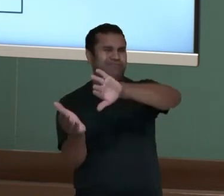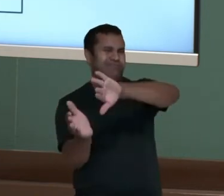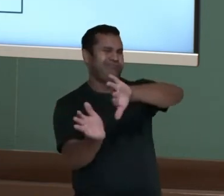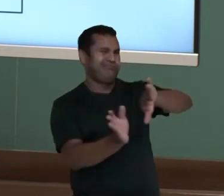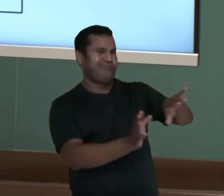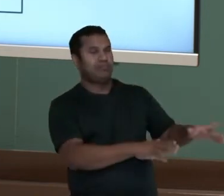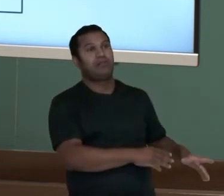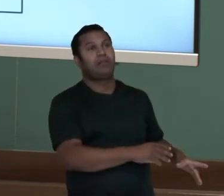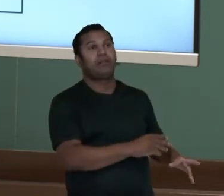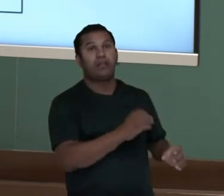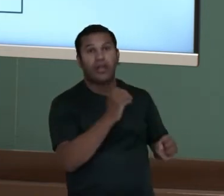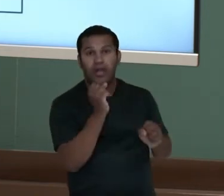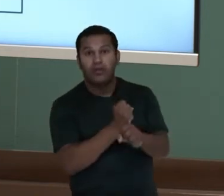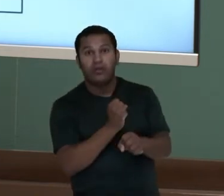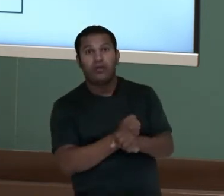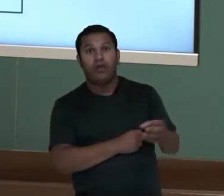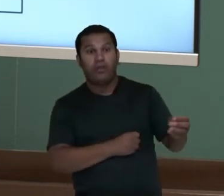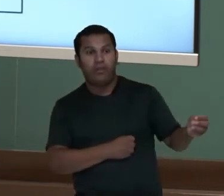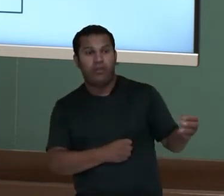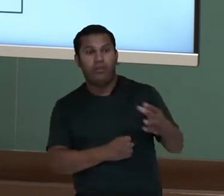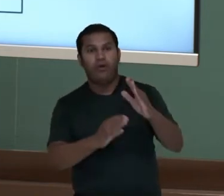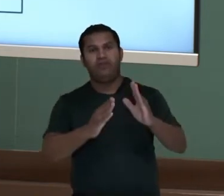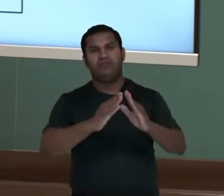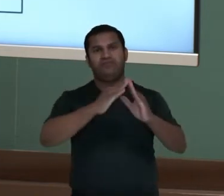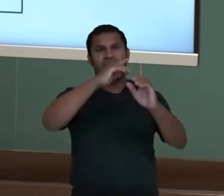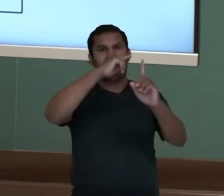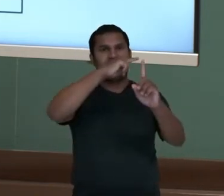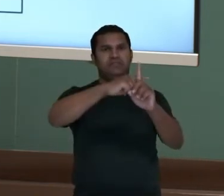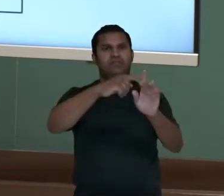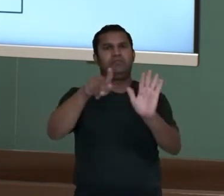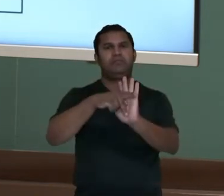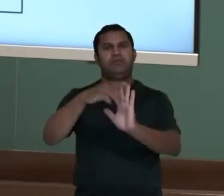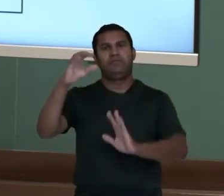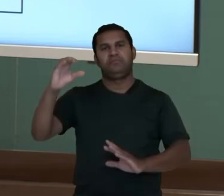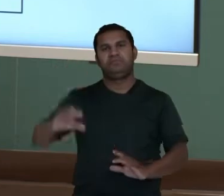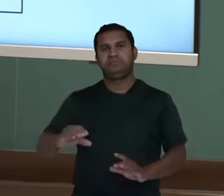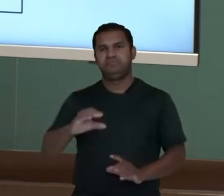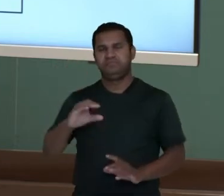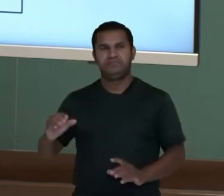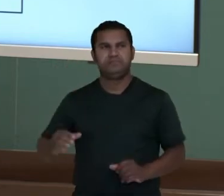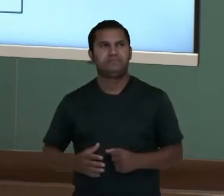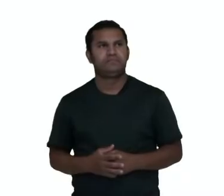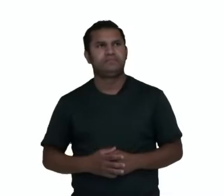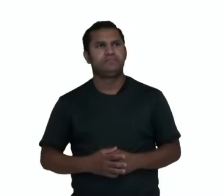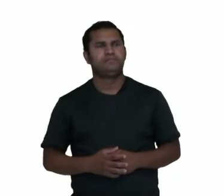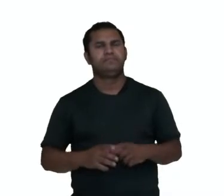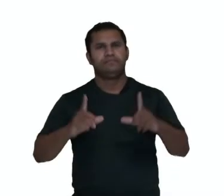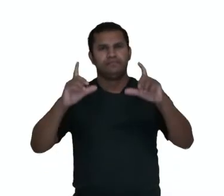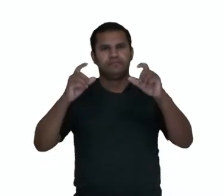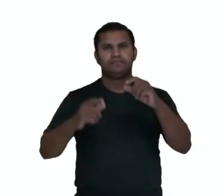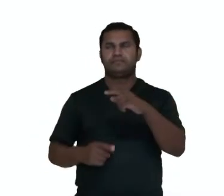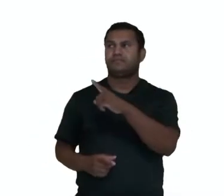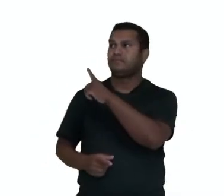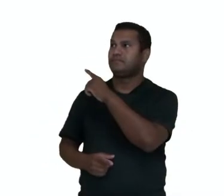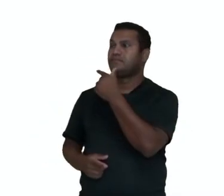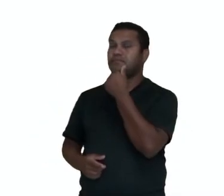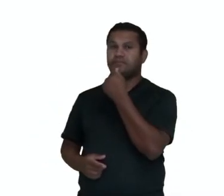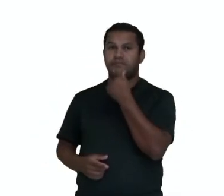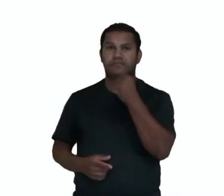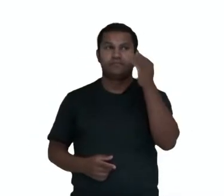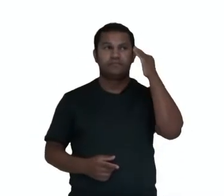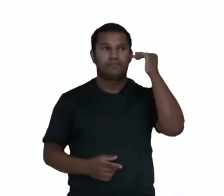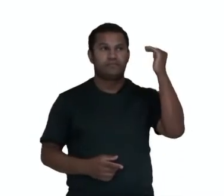da América, né? Aqui, Hernán Cortés, que vai desembarcar nas terras onde hoje está o México, né? Com cerca de 500